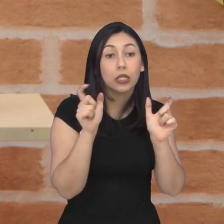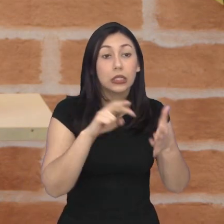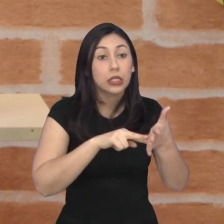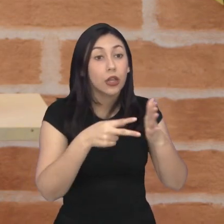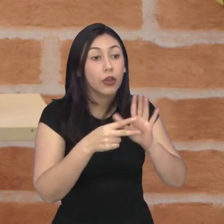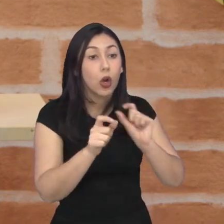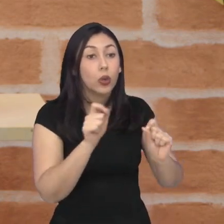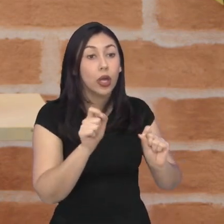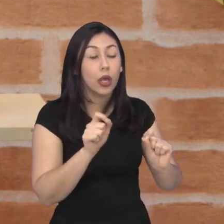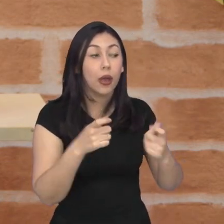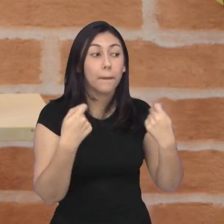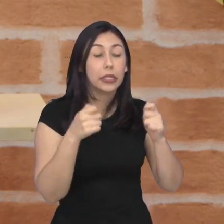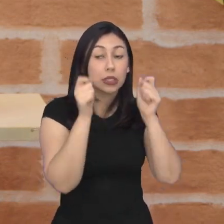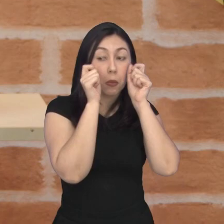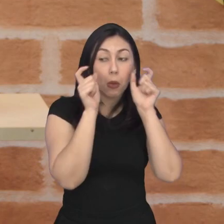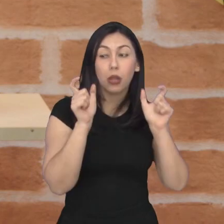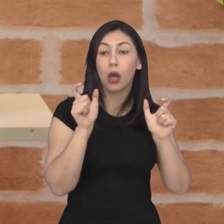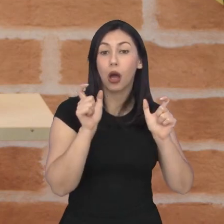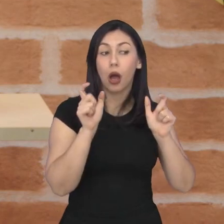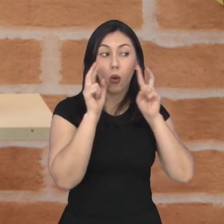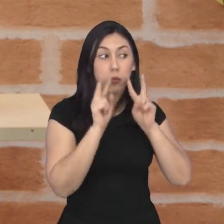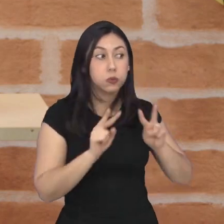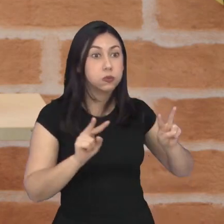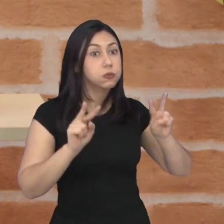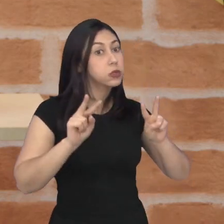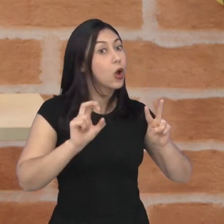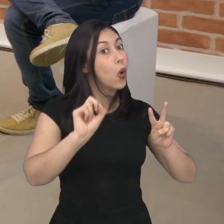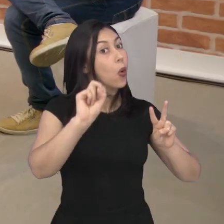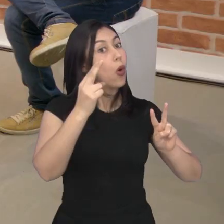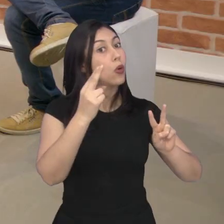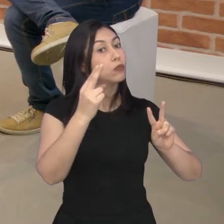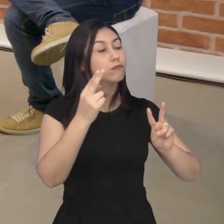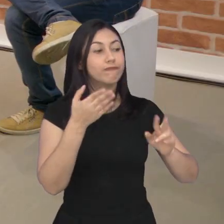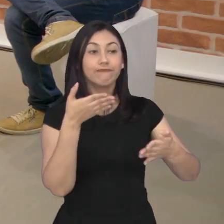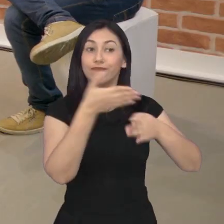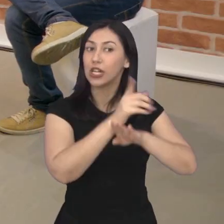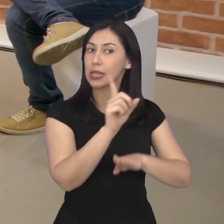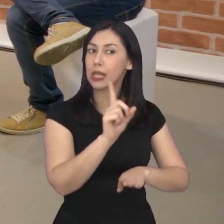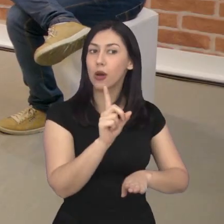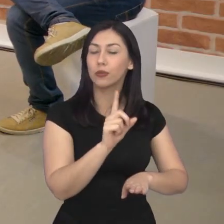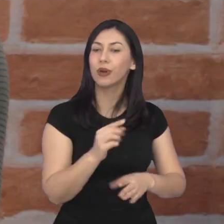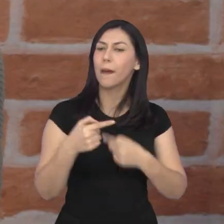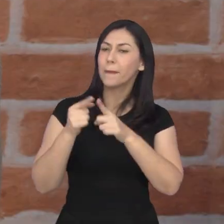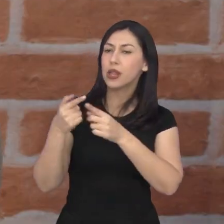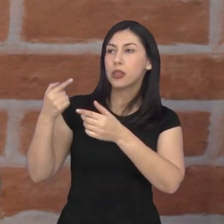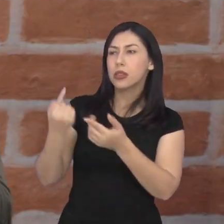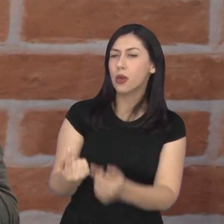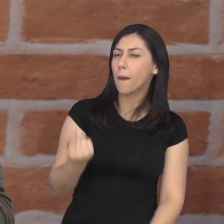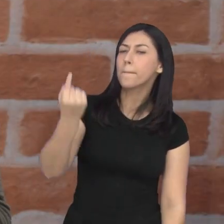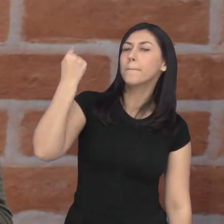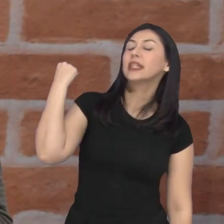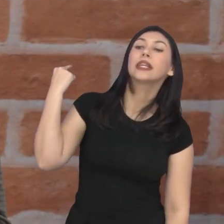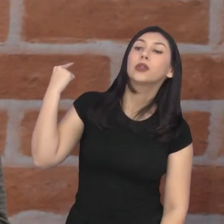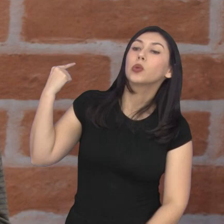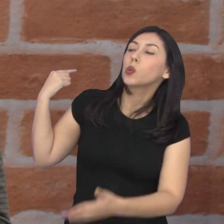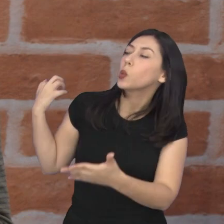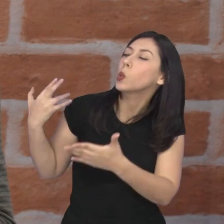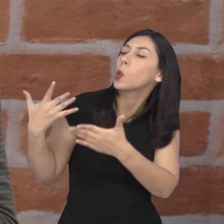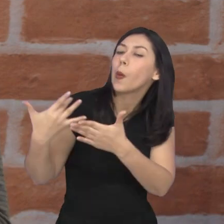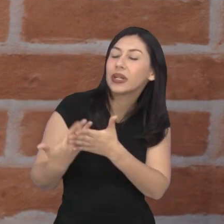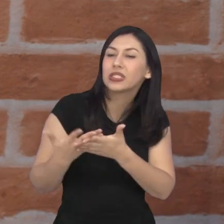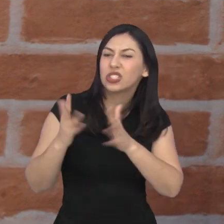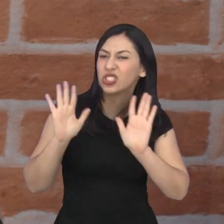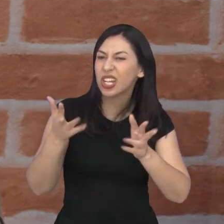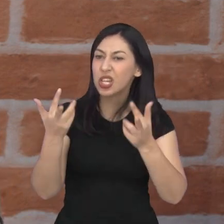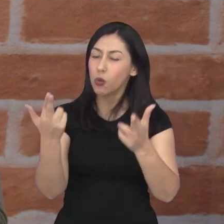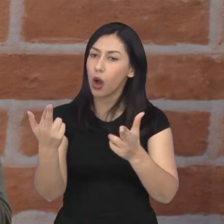significa que é para você pensar melhor, recalcular ou não ir, né? É verdade. Então- Mas desde o início foi assim, tô querendo voltar pra tua infância mesmo. Você tinha